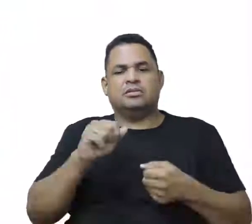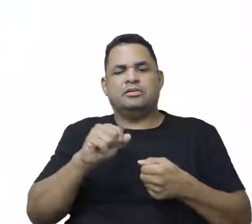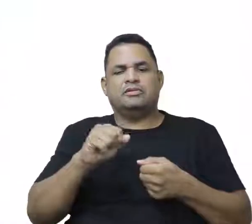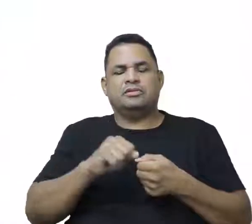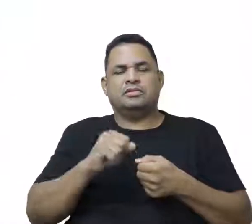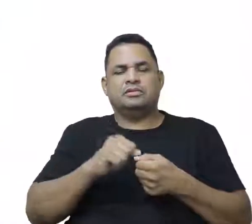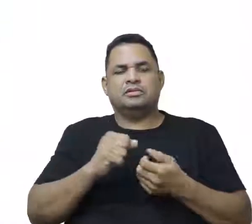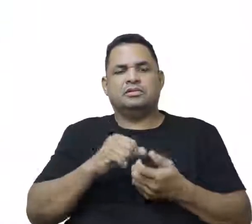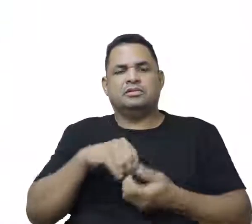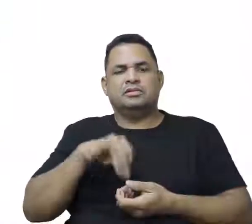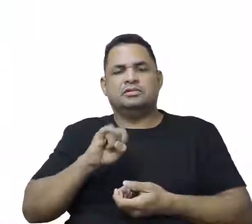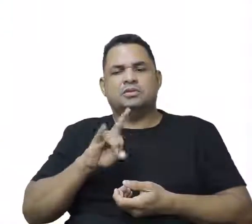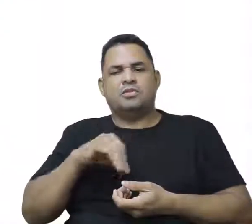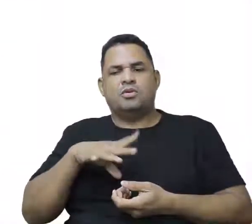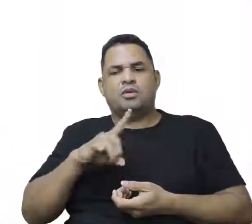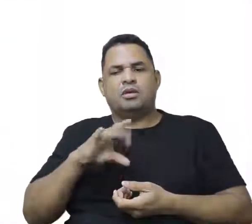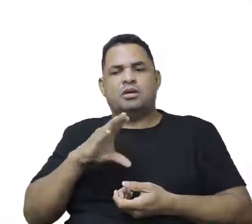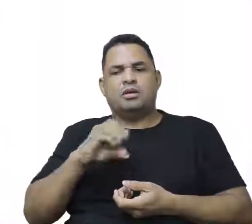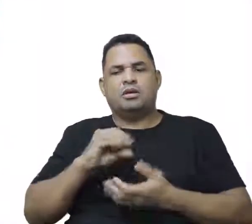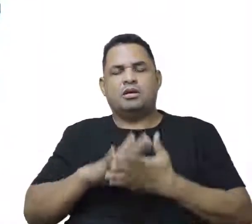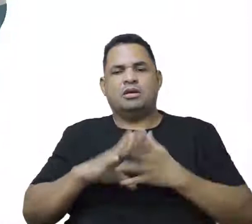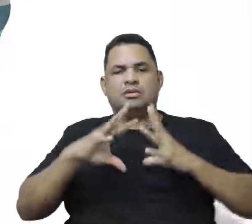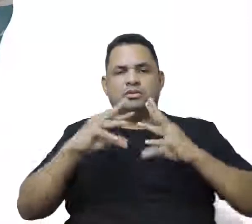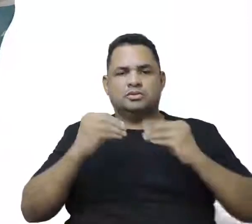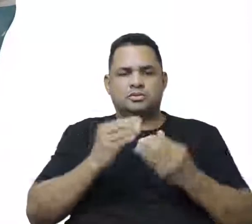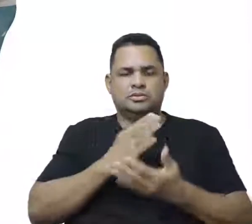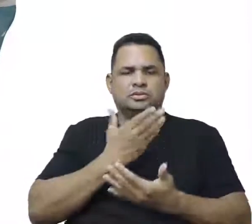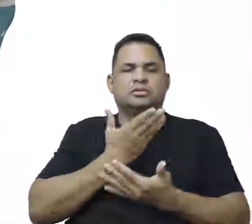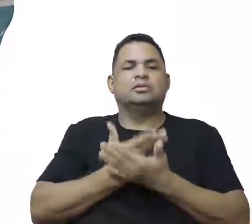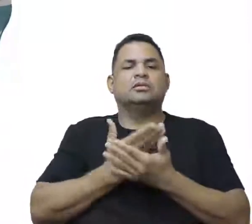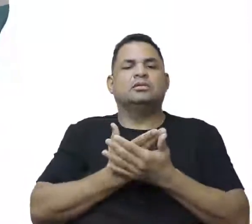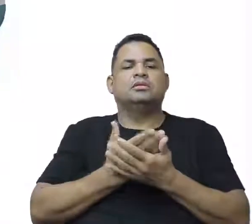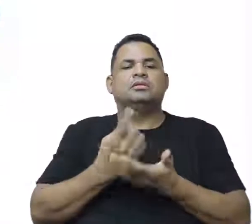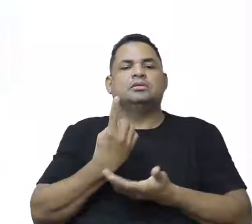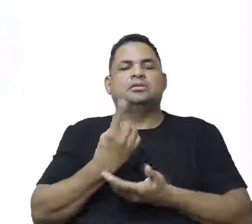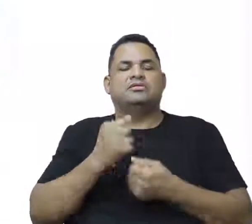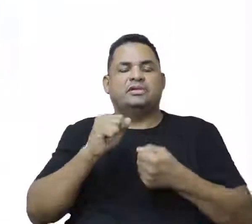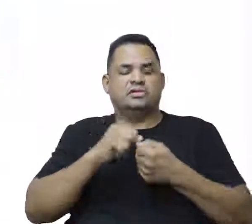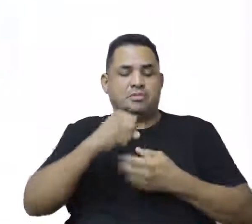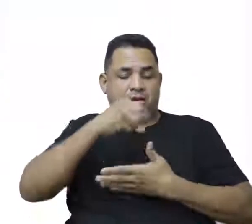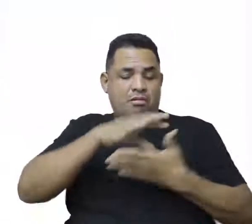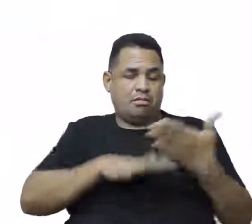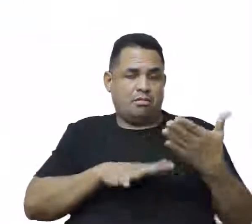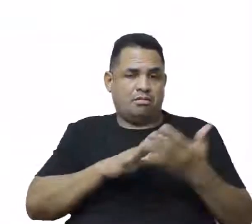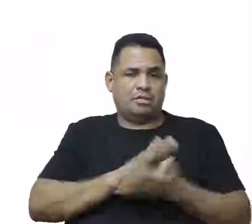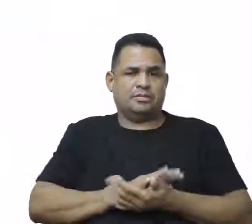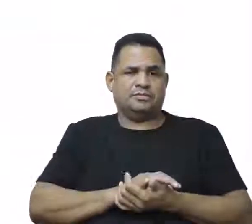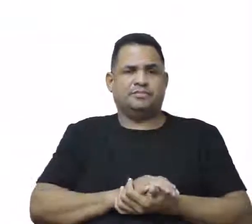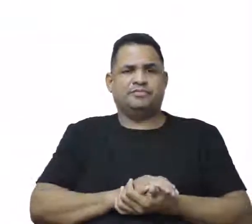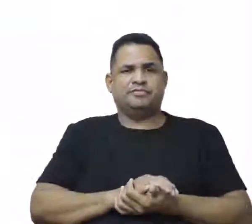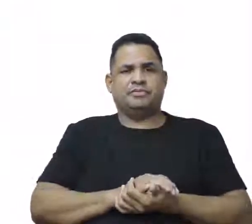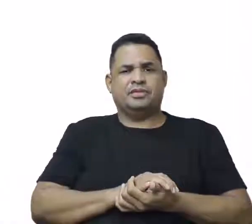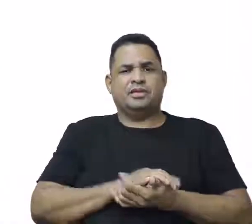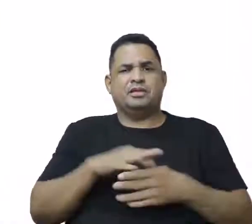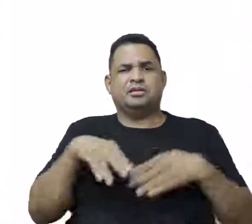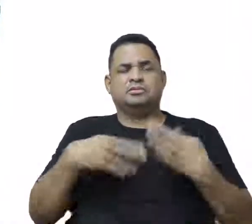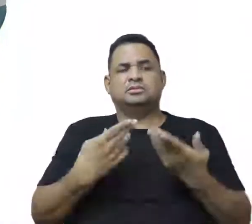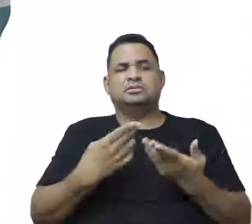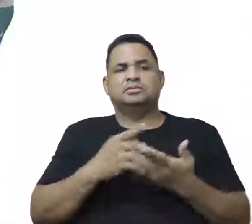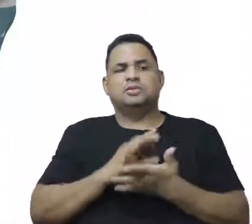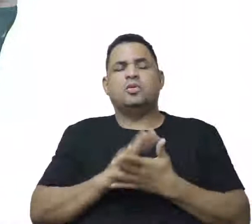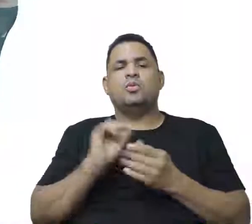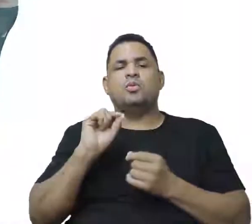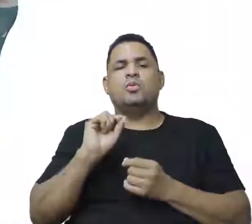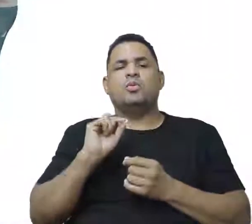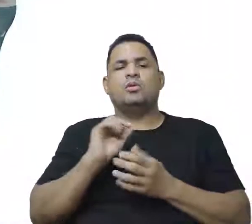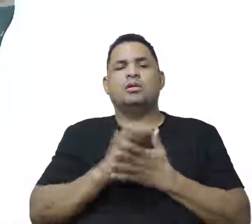simulado. Agora vai Enem em todas as aulas de Educação Física. A gente resolve uma questão. E agora vai Enem uma aula dizendo para você o